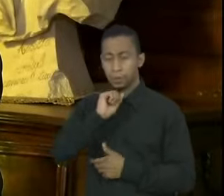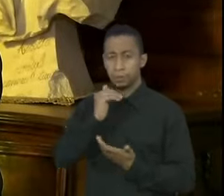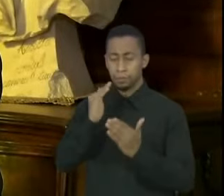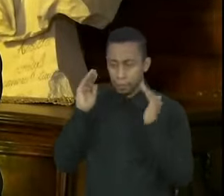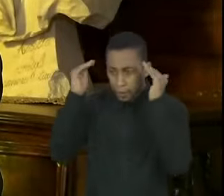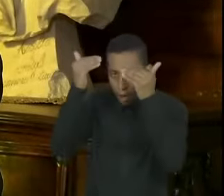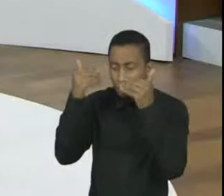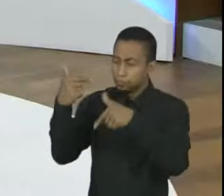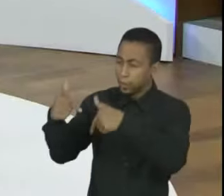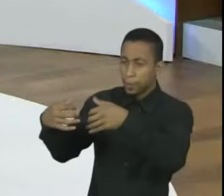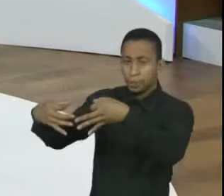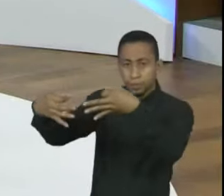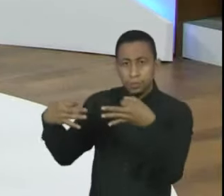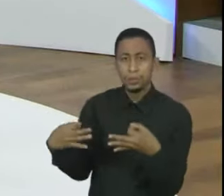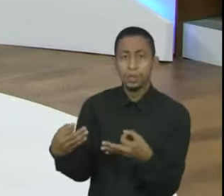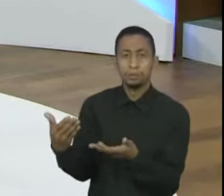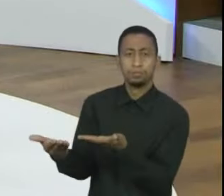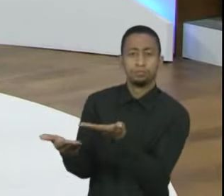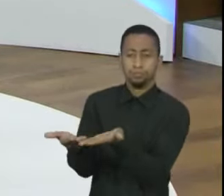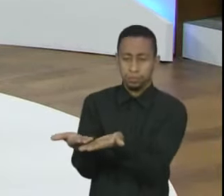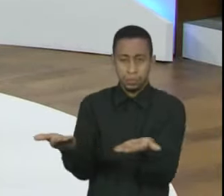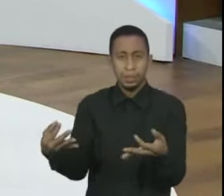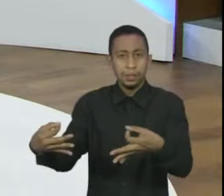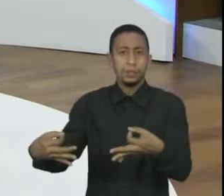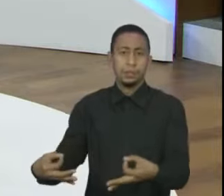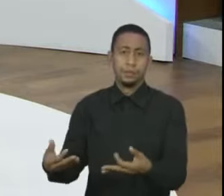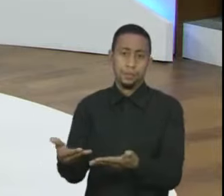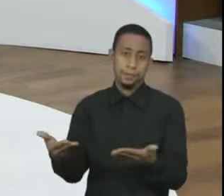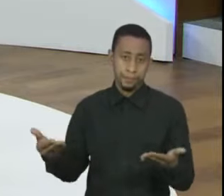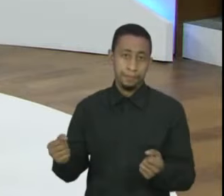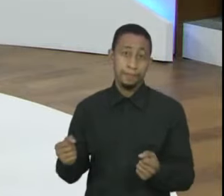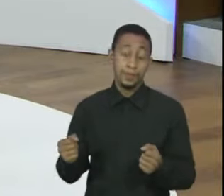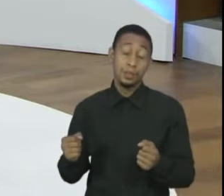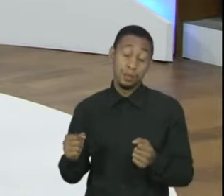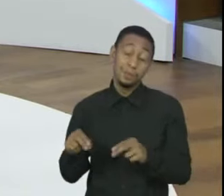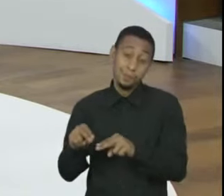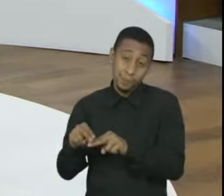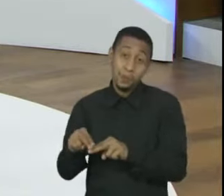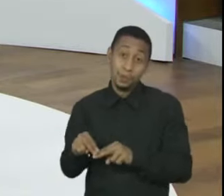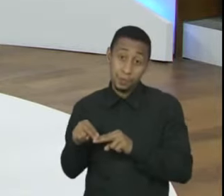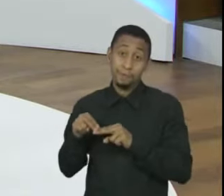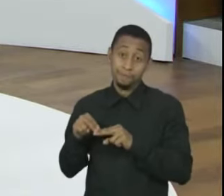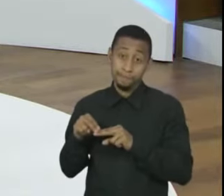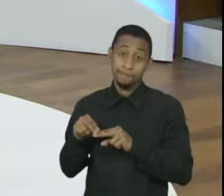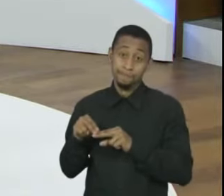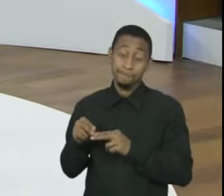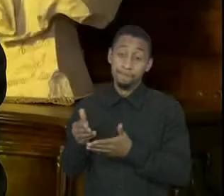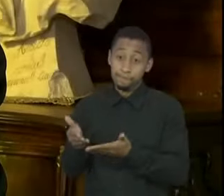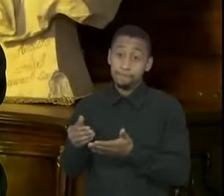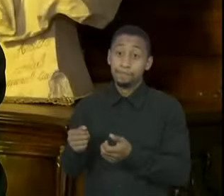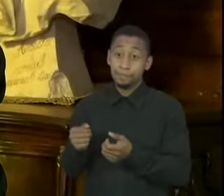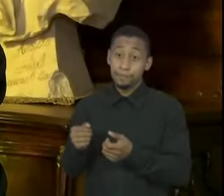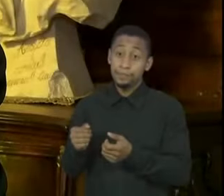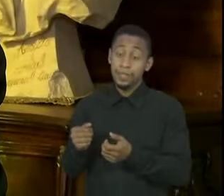honestamente dedicando-se honestamente apesar de tudo e por isso existem vocações de